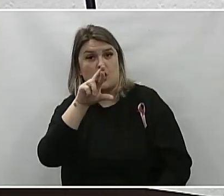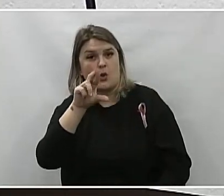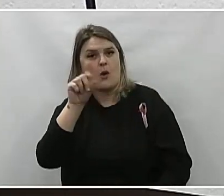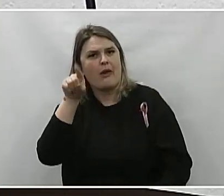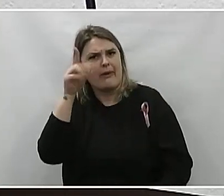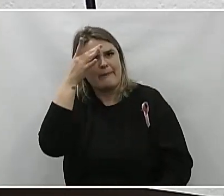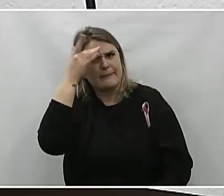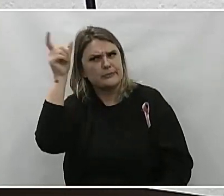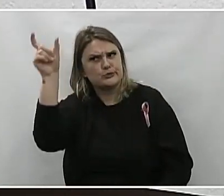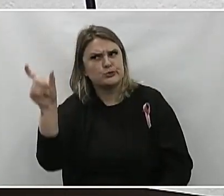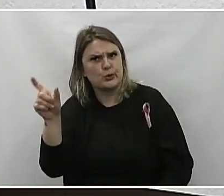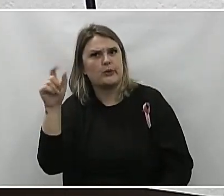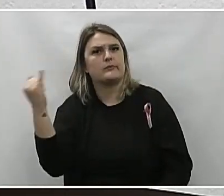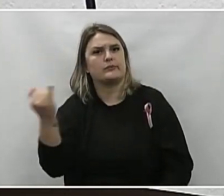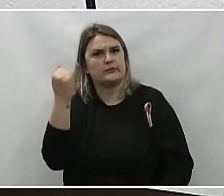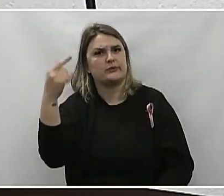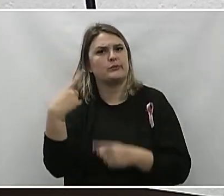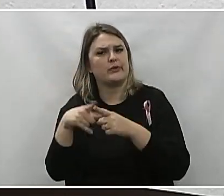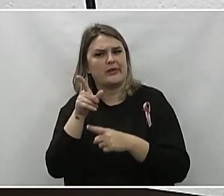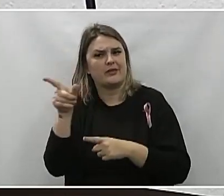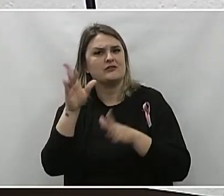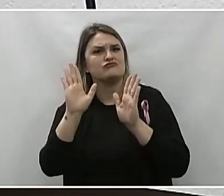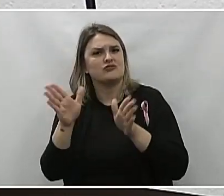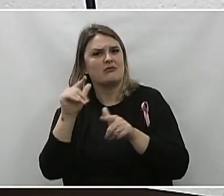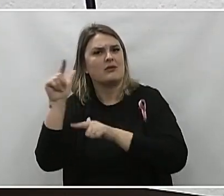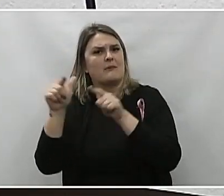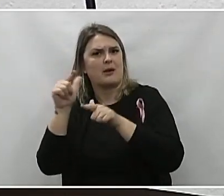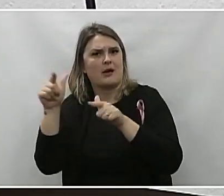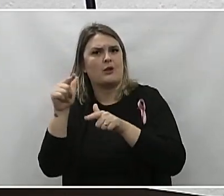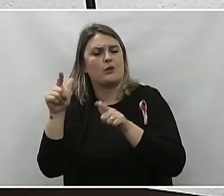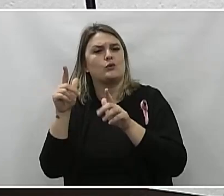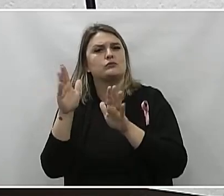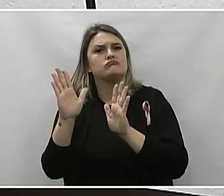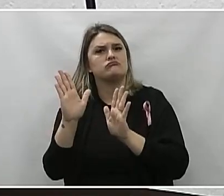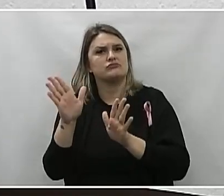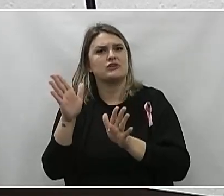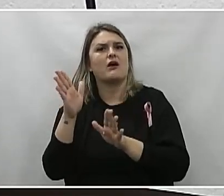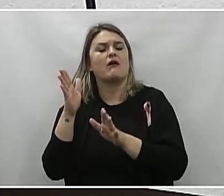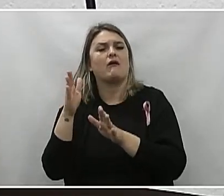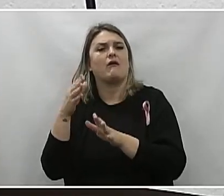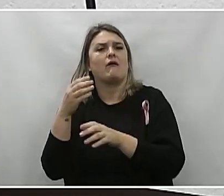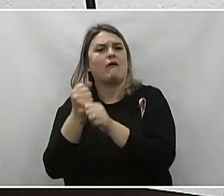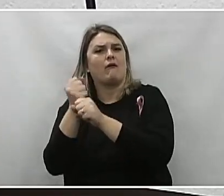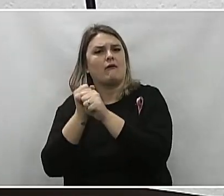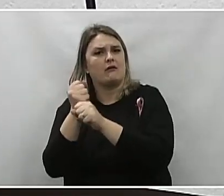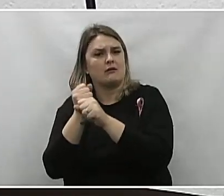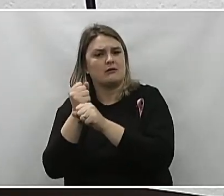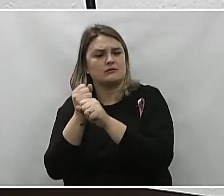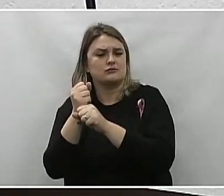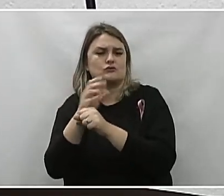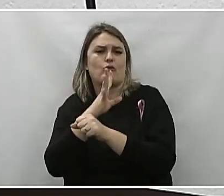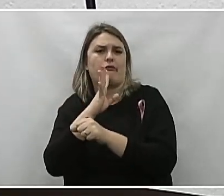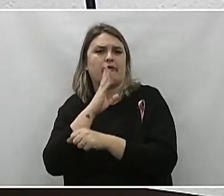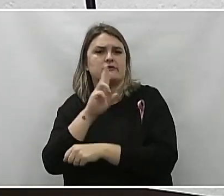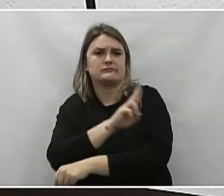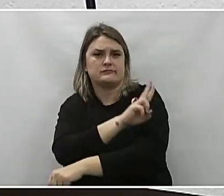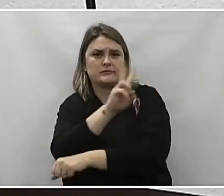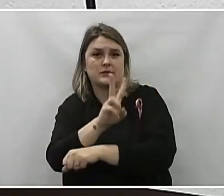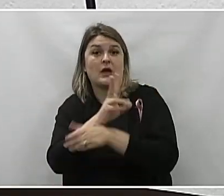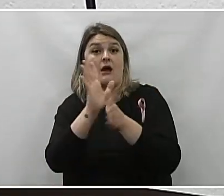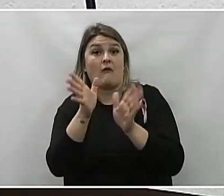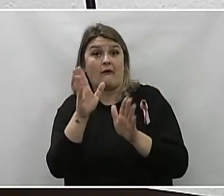já que esteve à frente dessa instituição por muitos anos e agora estando